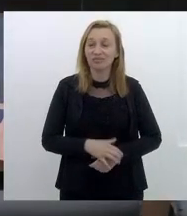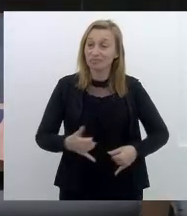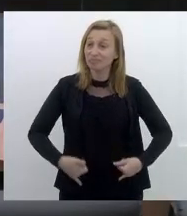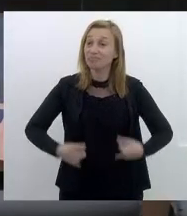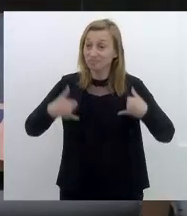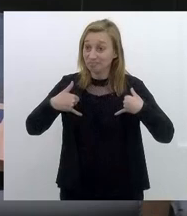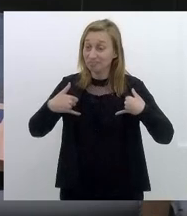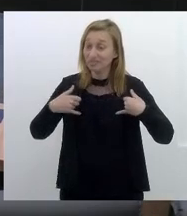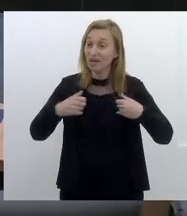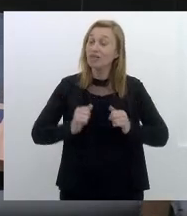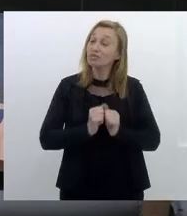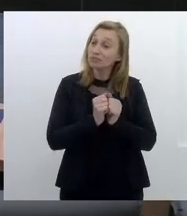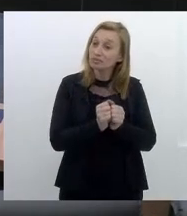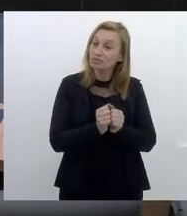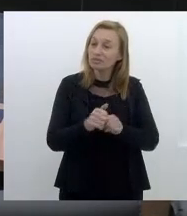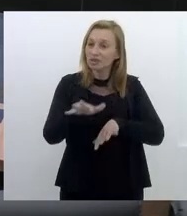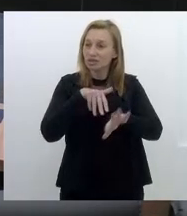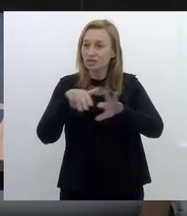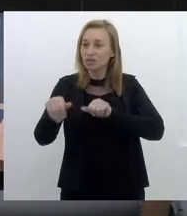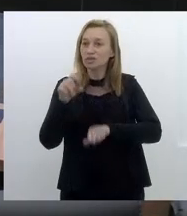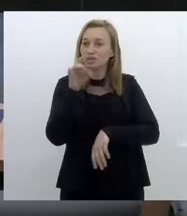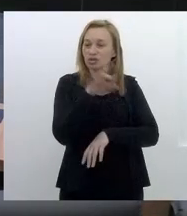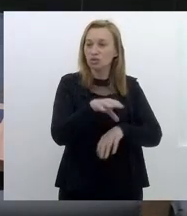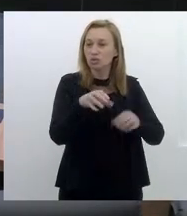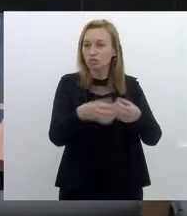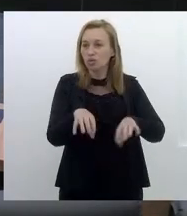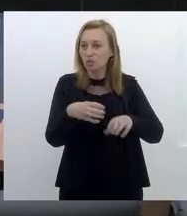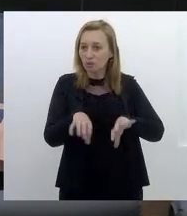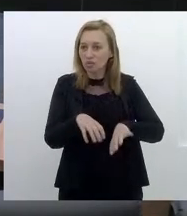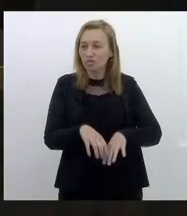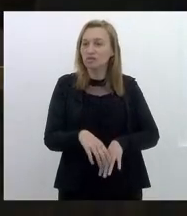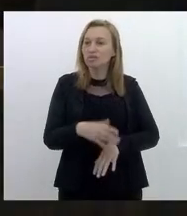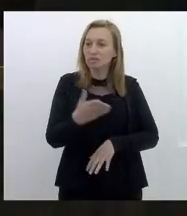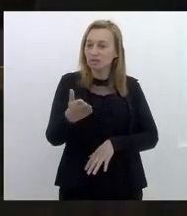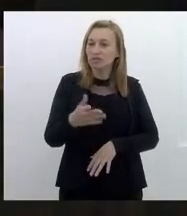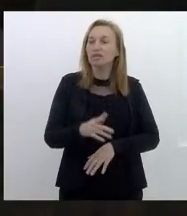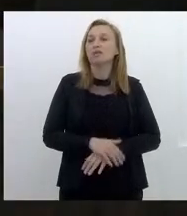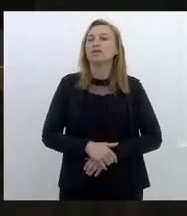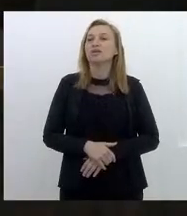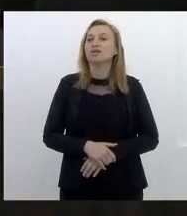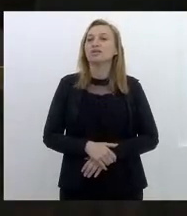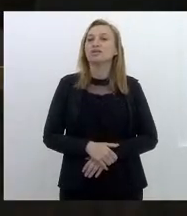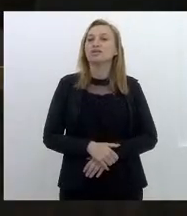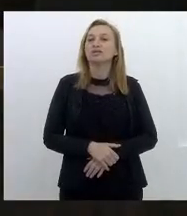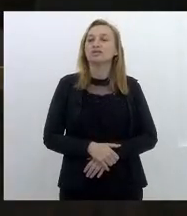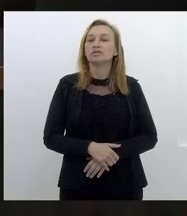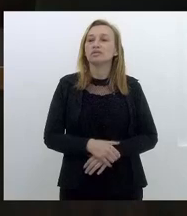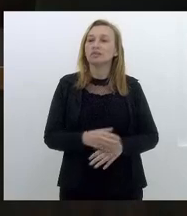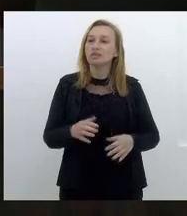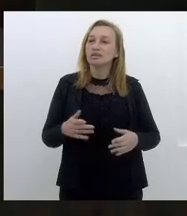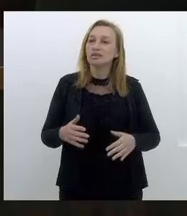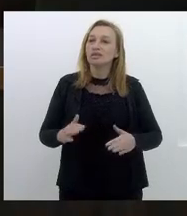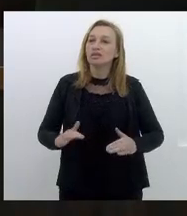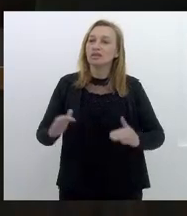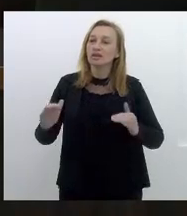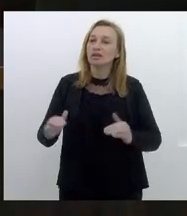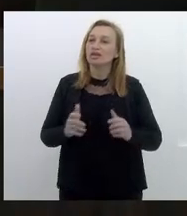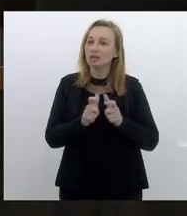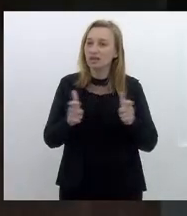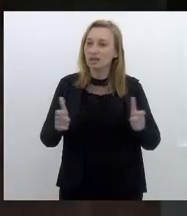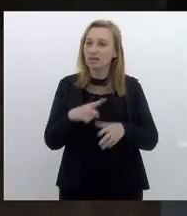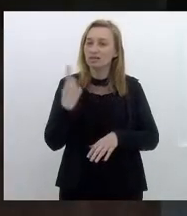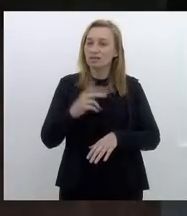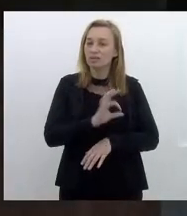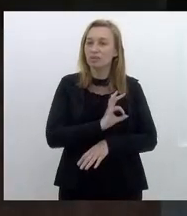orgulho de ter podido contribuir para chamamento desse último concurso os papiloscopistas que muito enaltece a nossa polícia científica